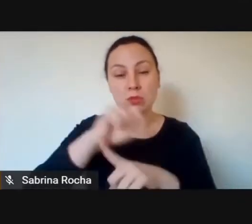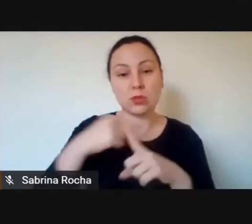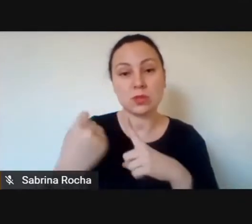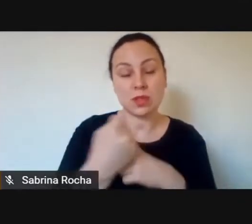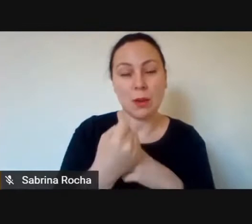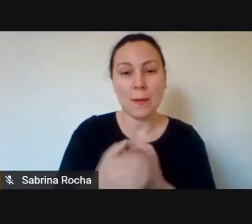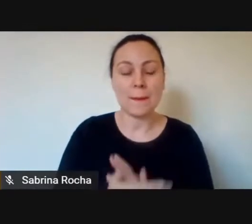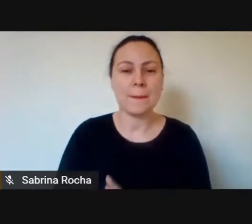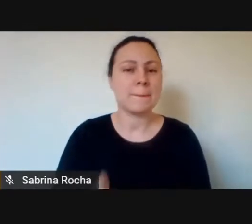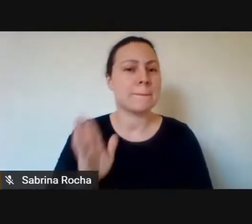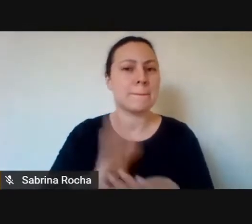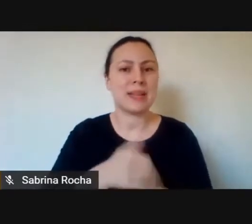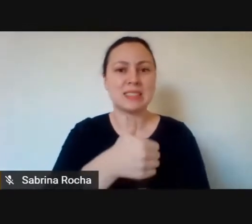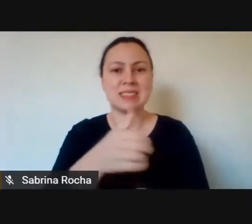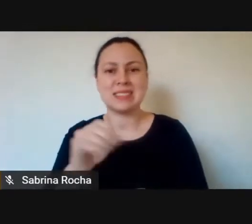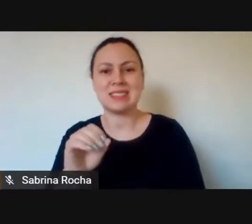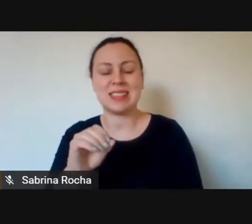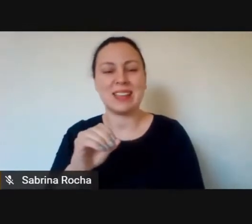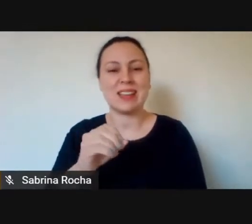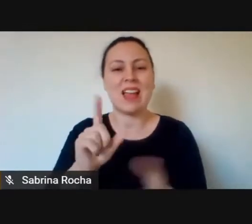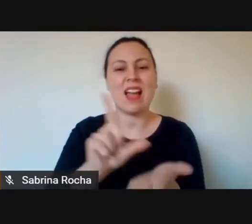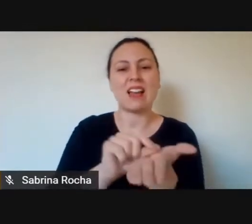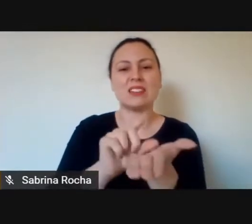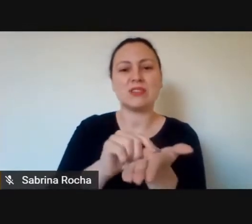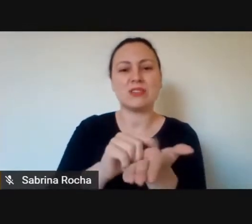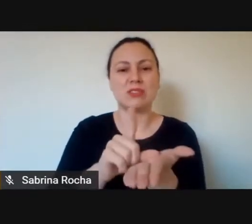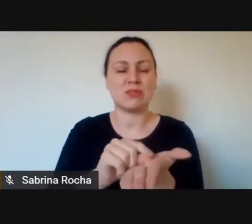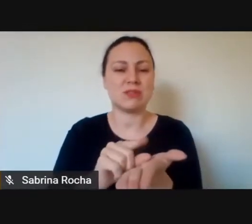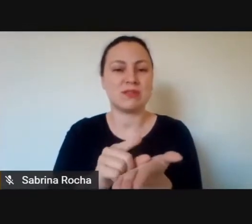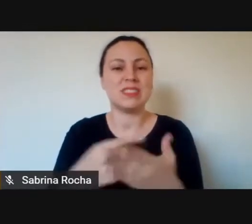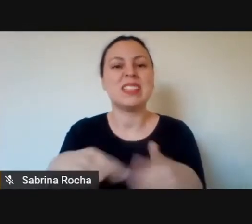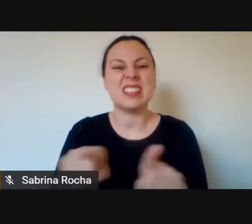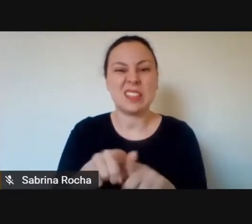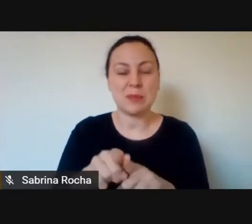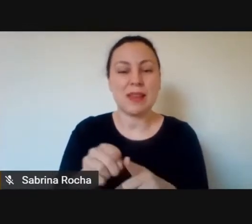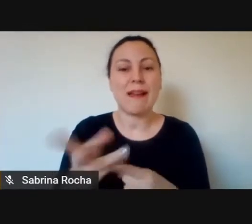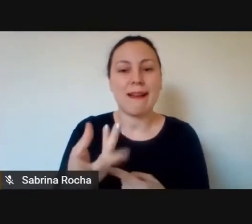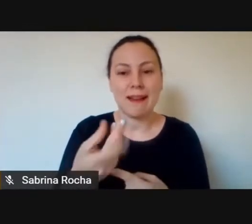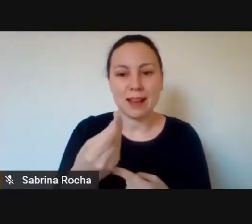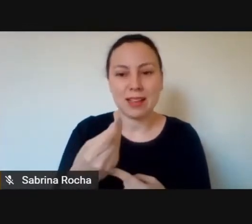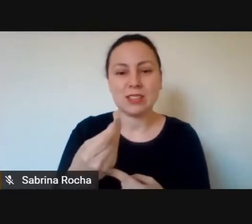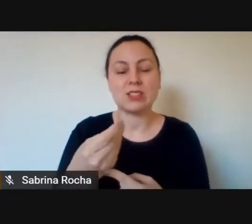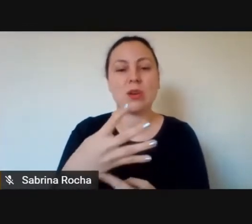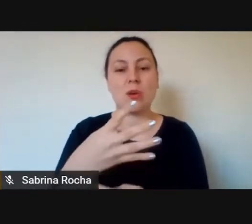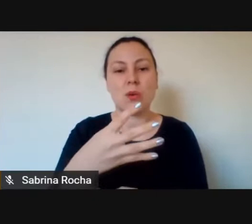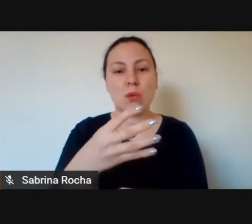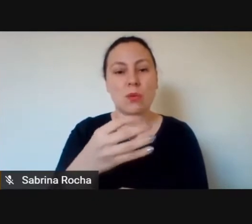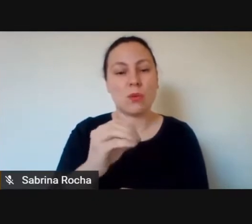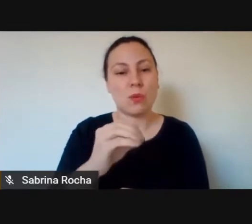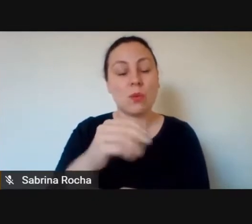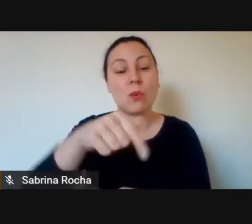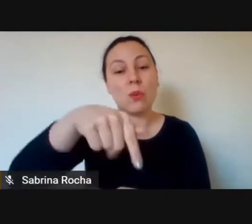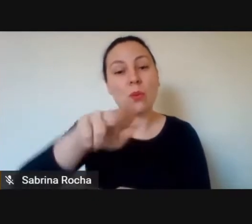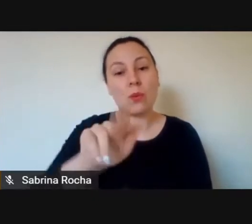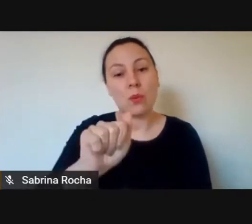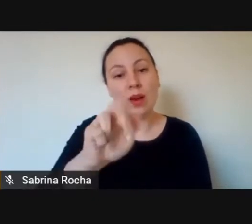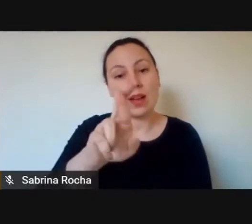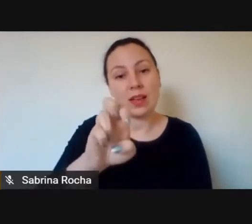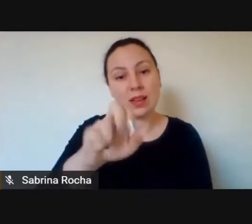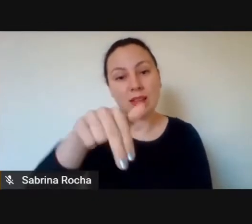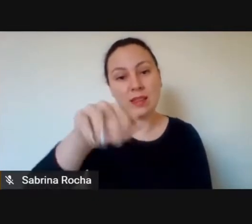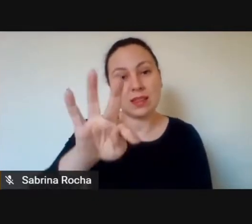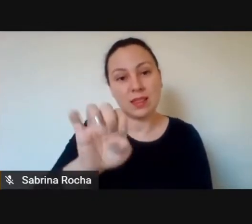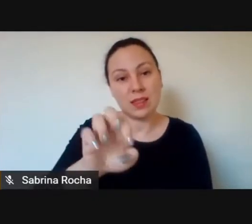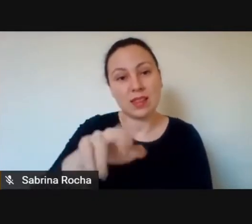científicos e de 10 livros, entre eles A Arte da Quarentena para Principiantes, O Palhaço e o Psicanalista, Transformações da